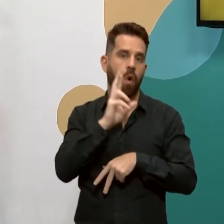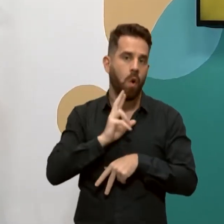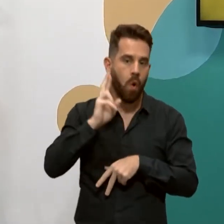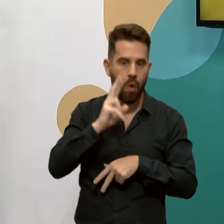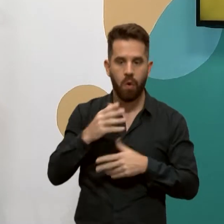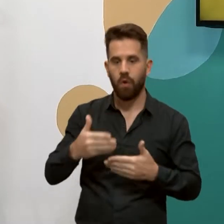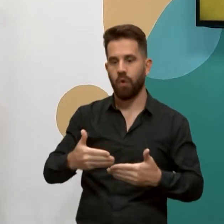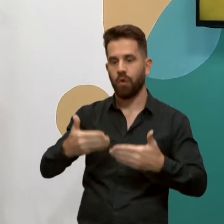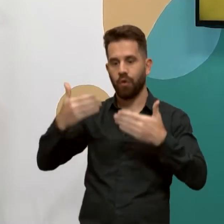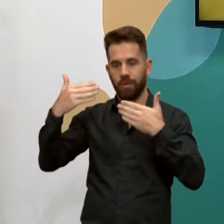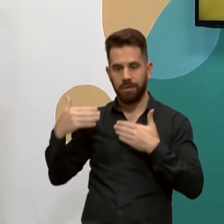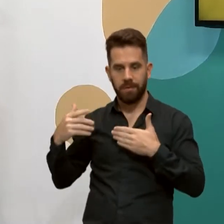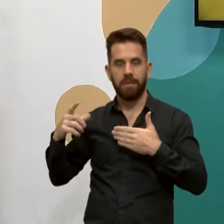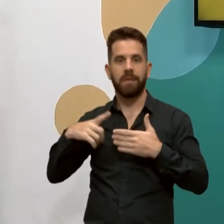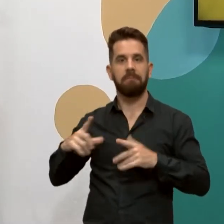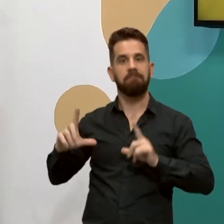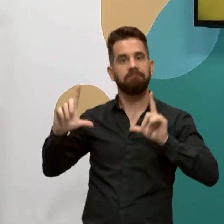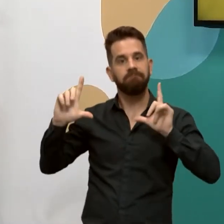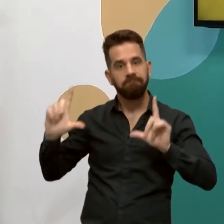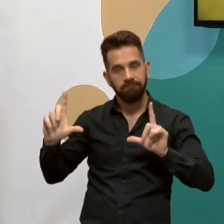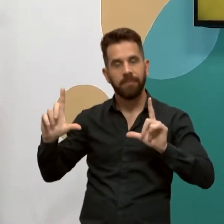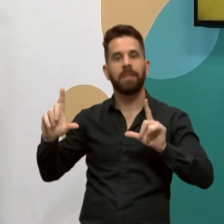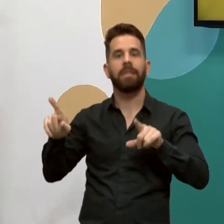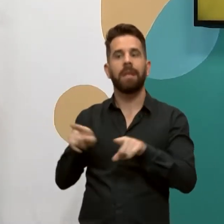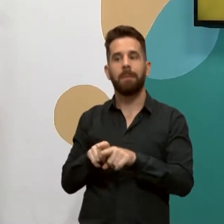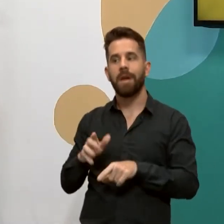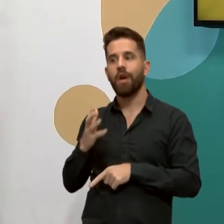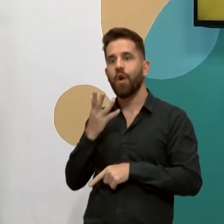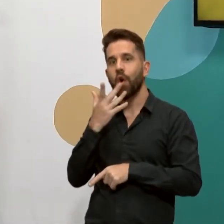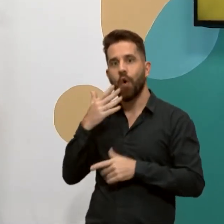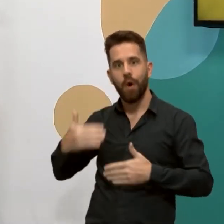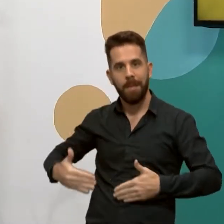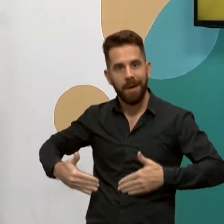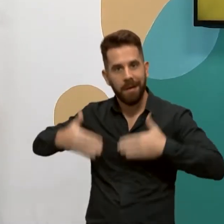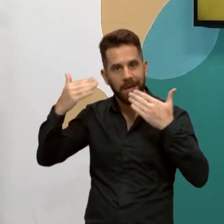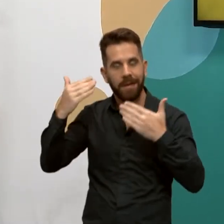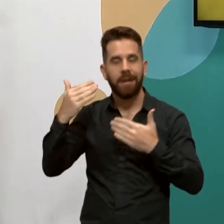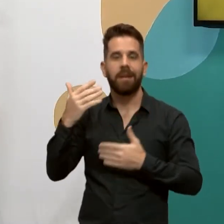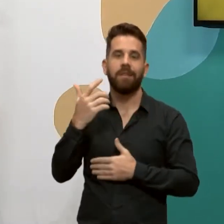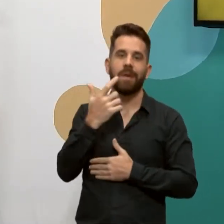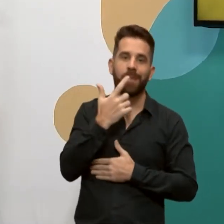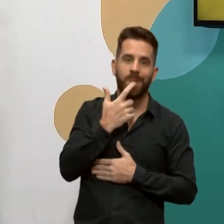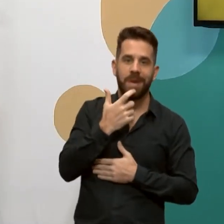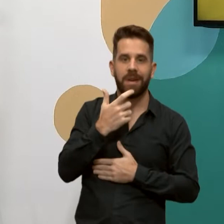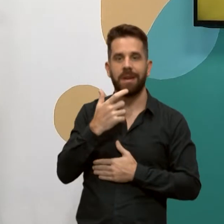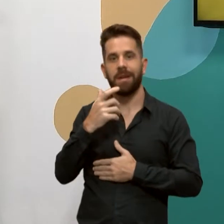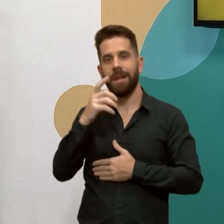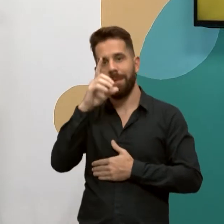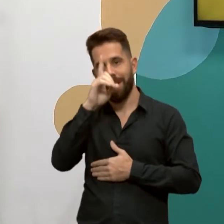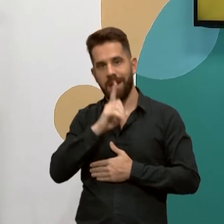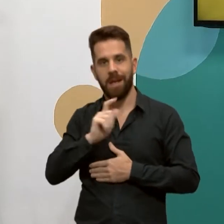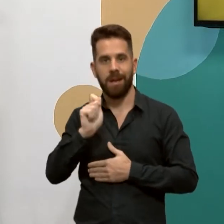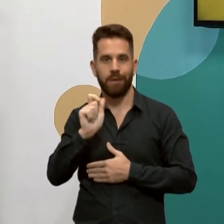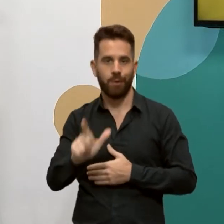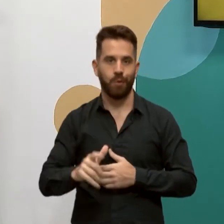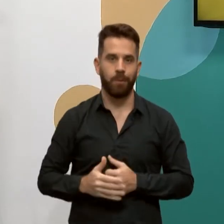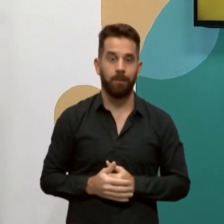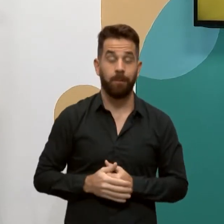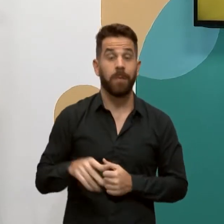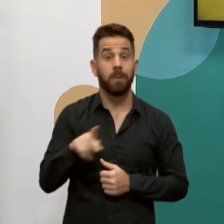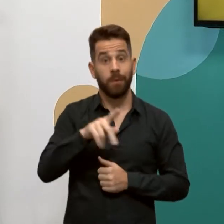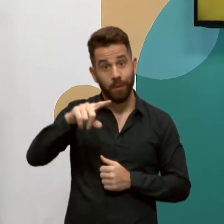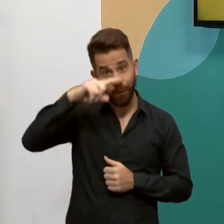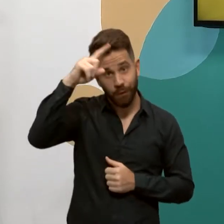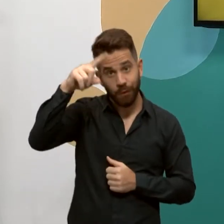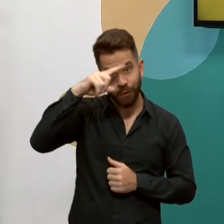nos tons de amarelo, vermelho e azul. Estou aqui com o professor Diego Barbosa, coordenador do LabTAV, ele que